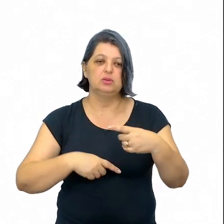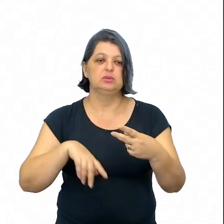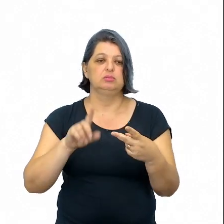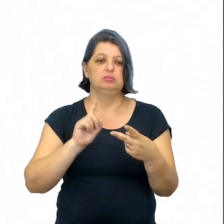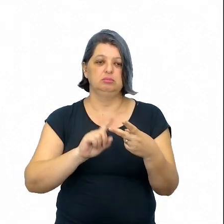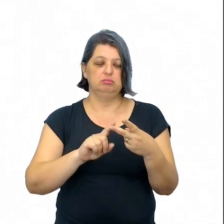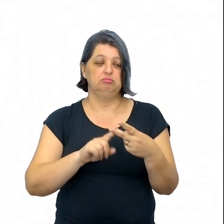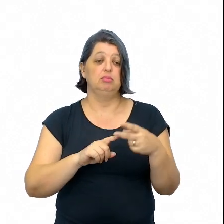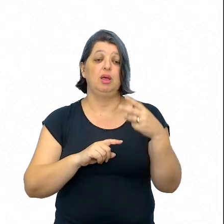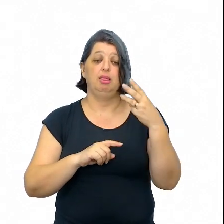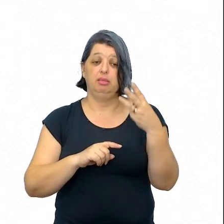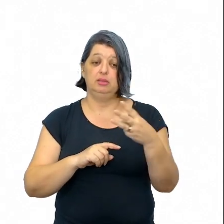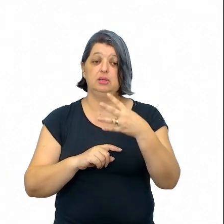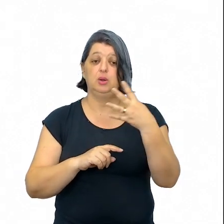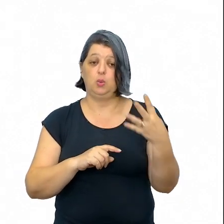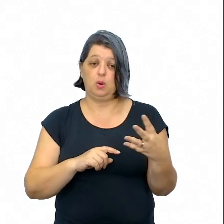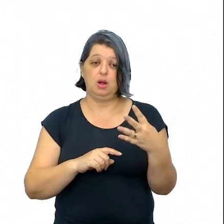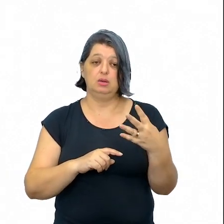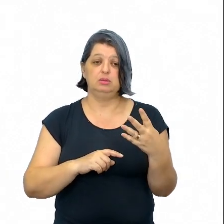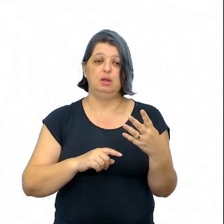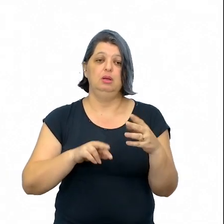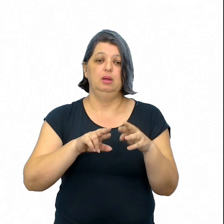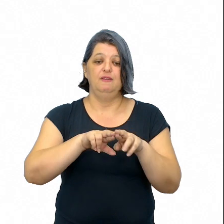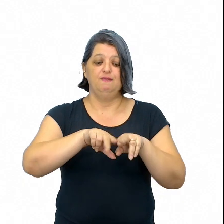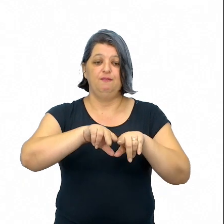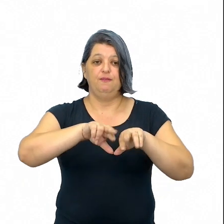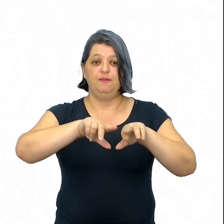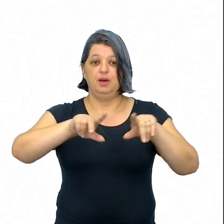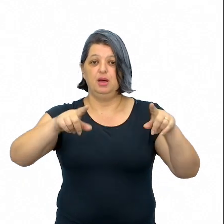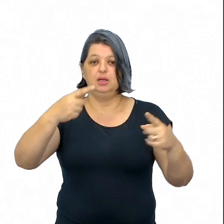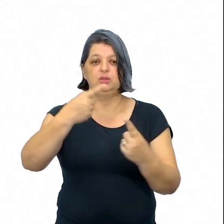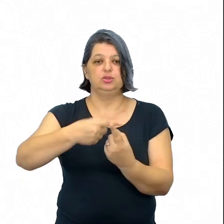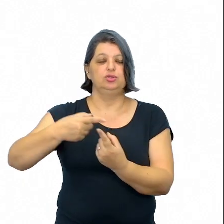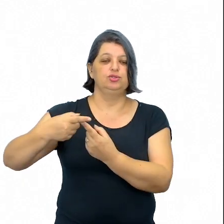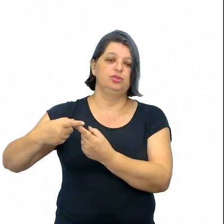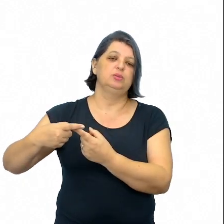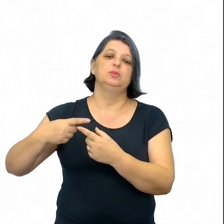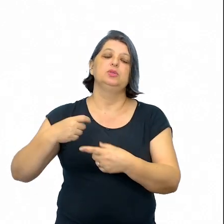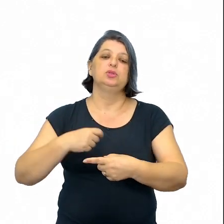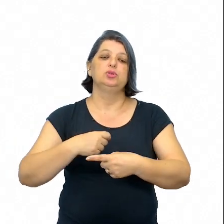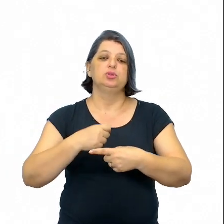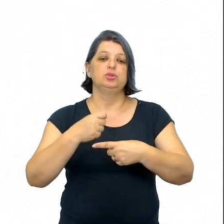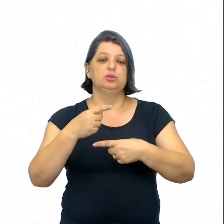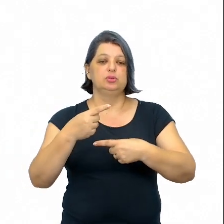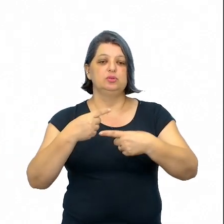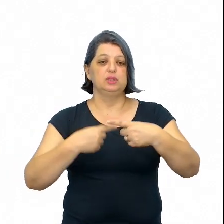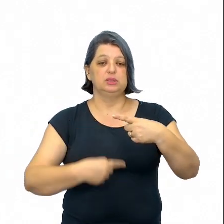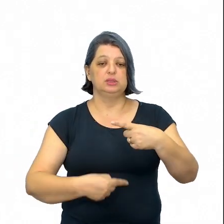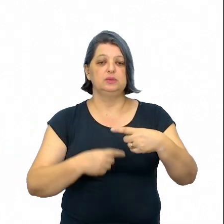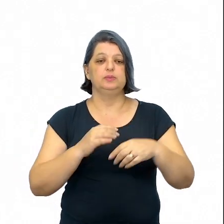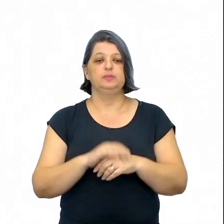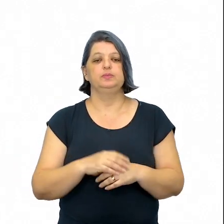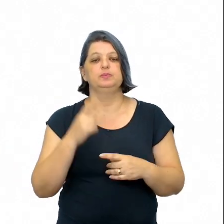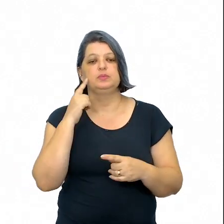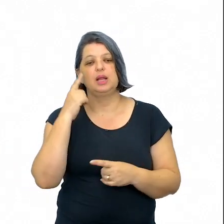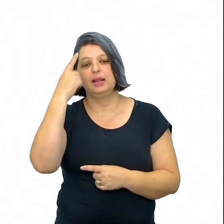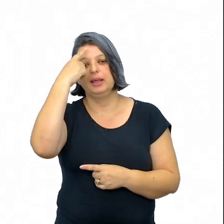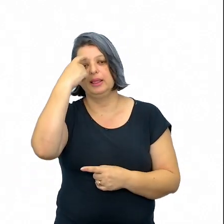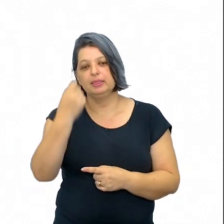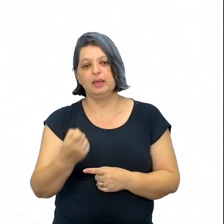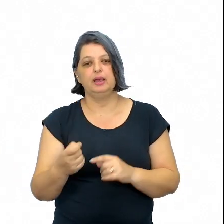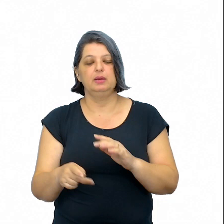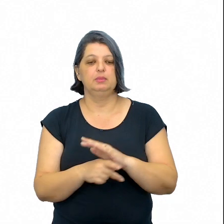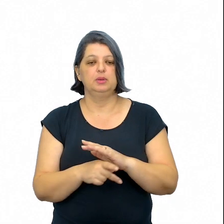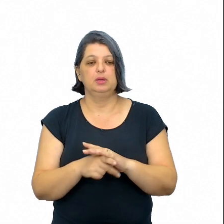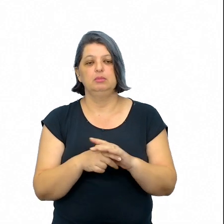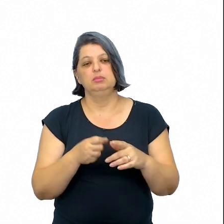os diversos tipos de frações que aparecem. Na quinta e sexta, a fração ideia de razão.